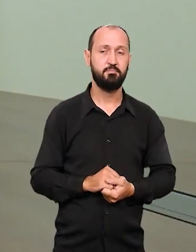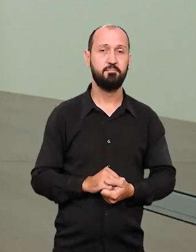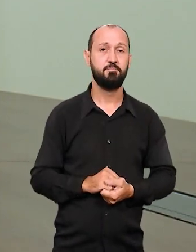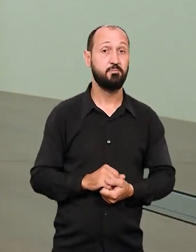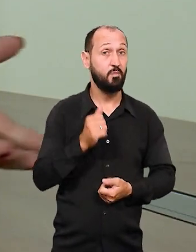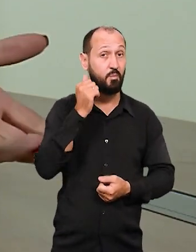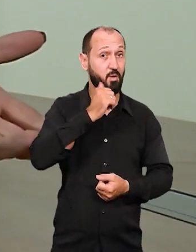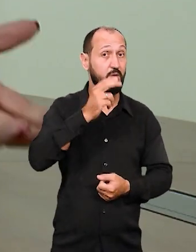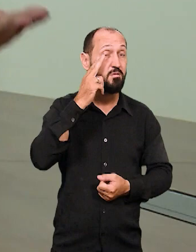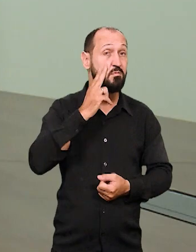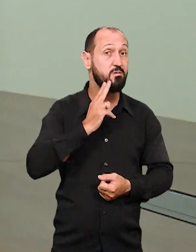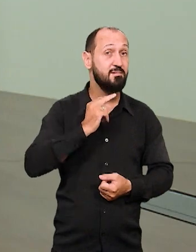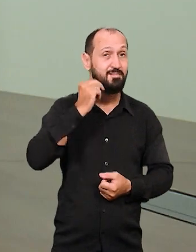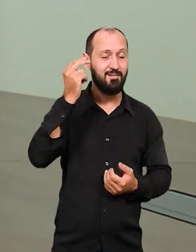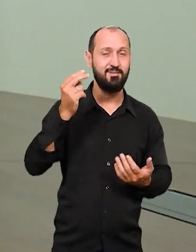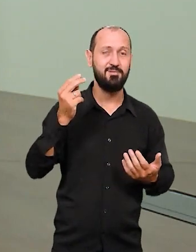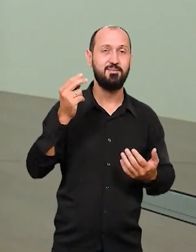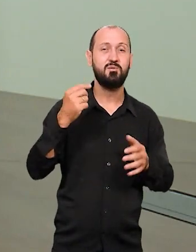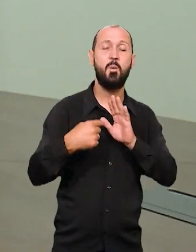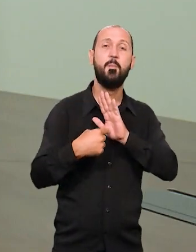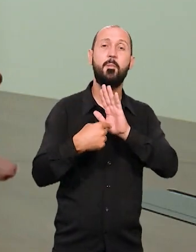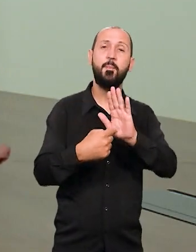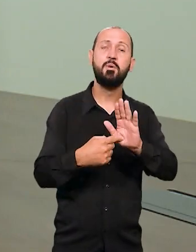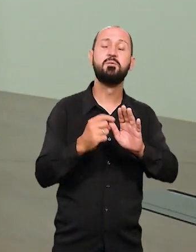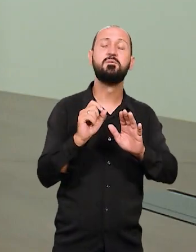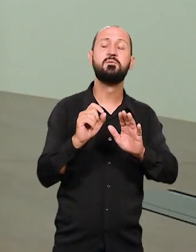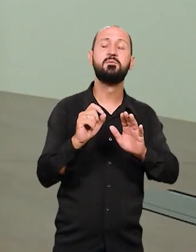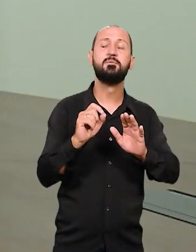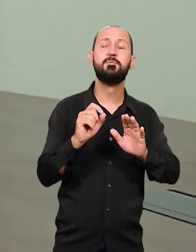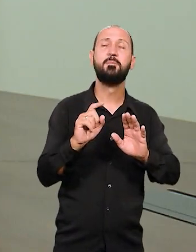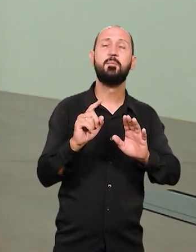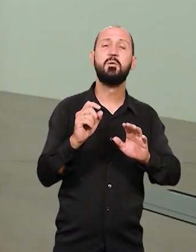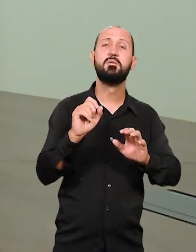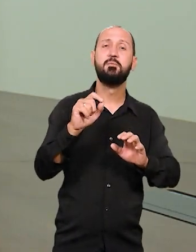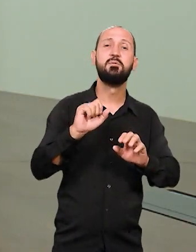e negras. Isso demonstra